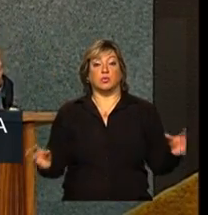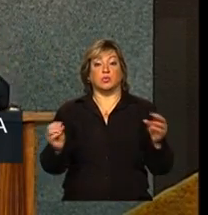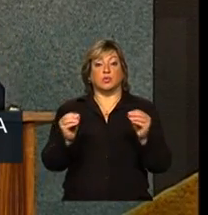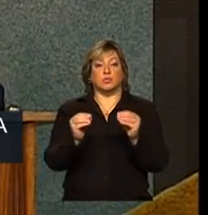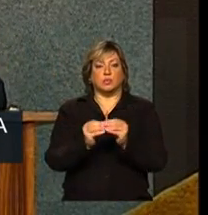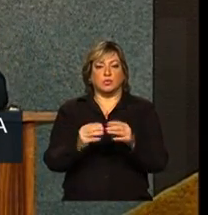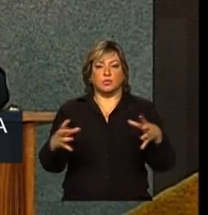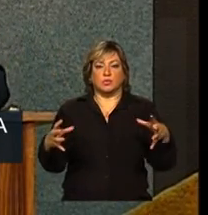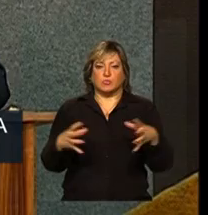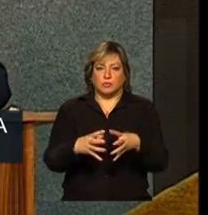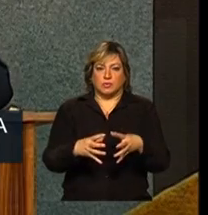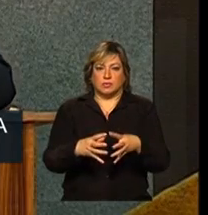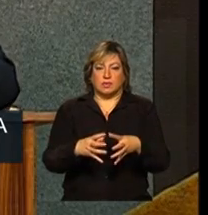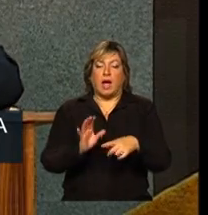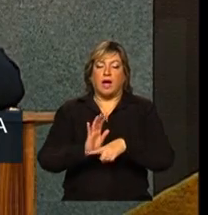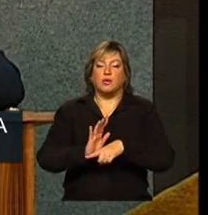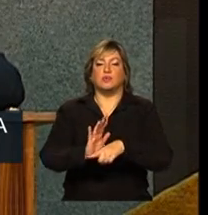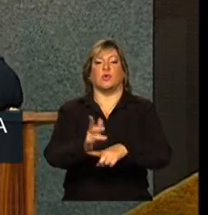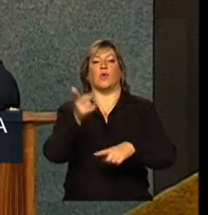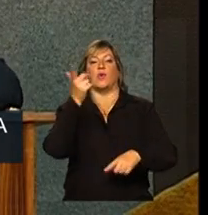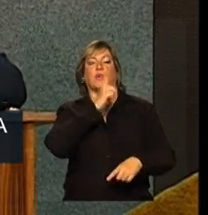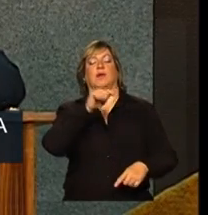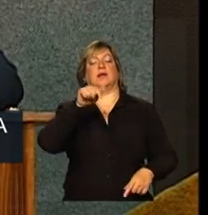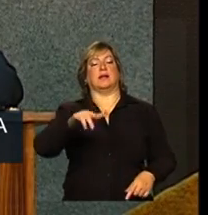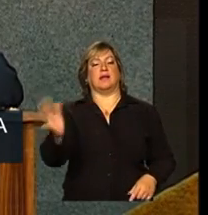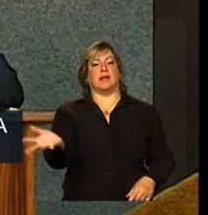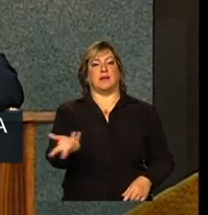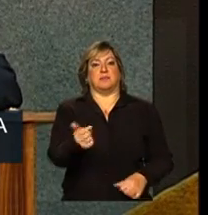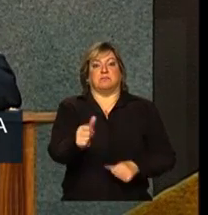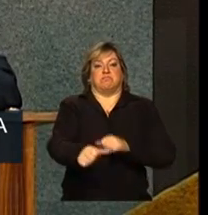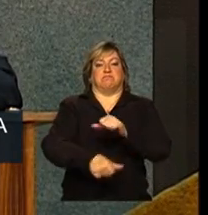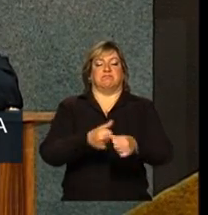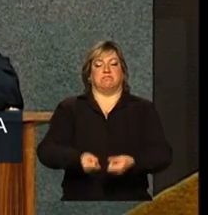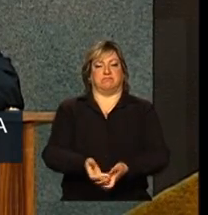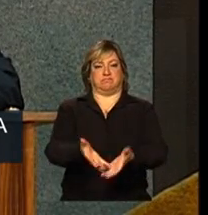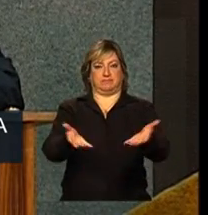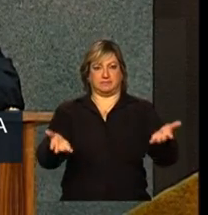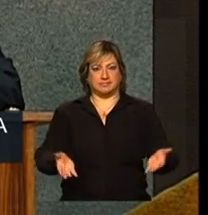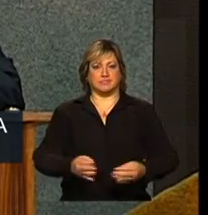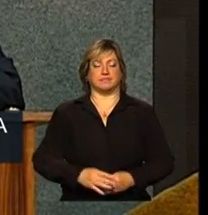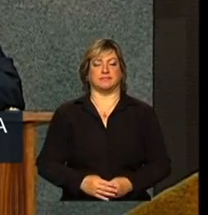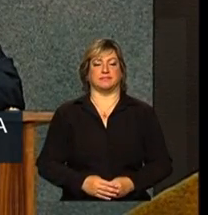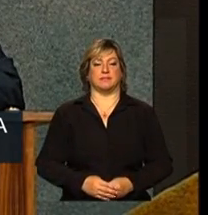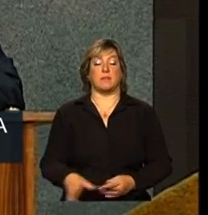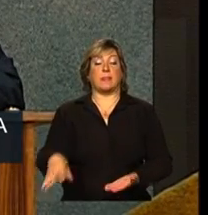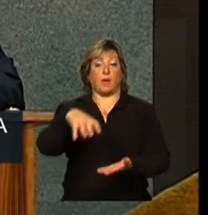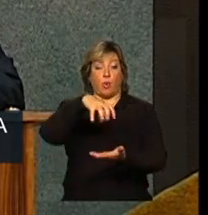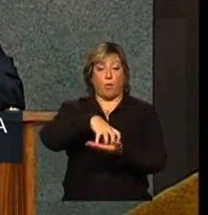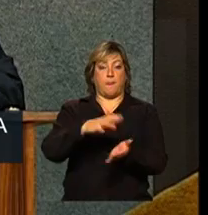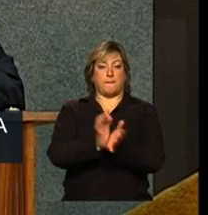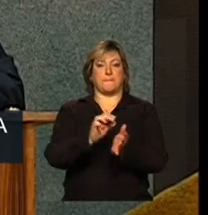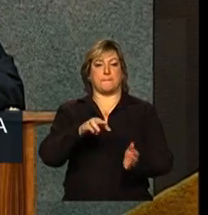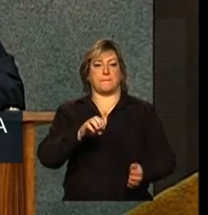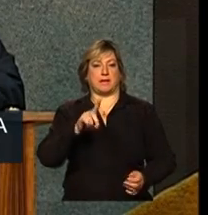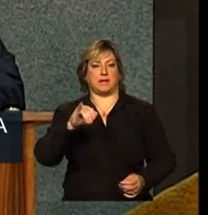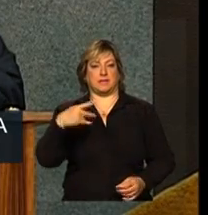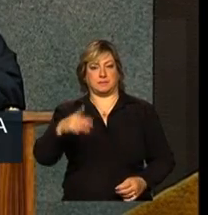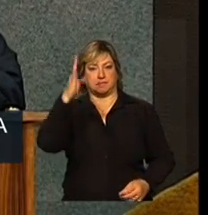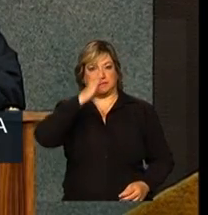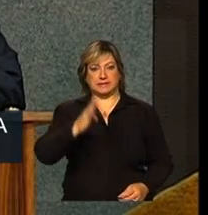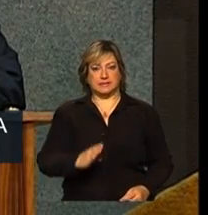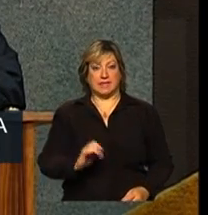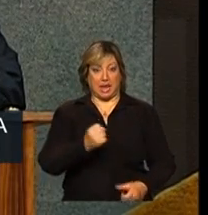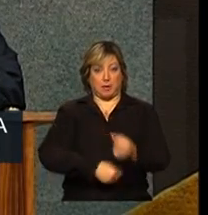juntaram para permitir essa grande mobilidade. A classe média brasileira, no ano